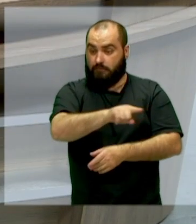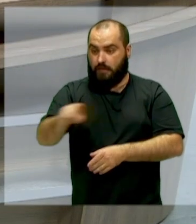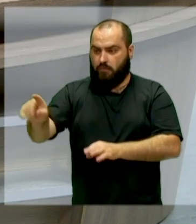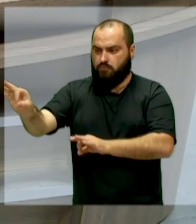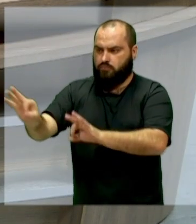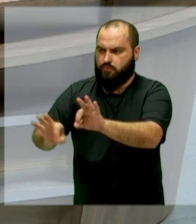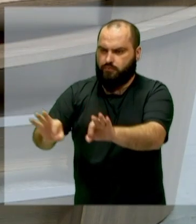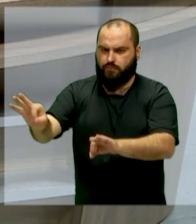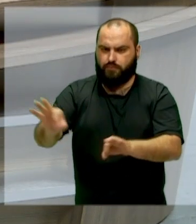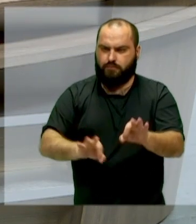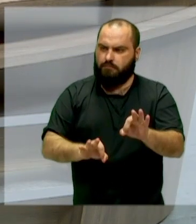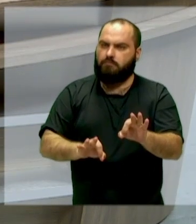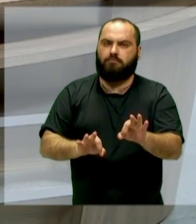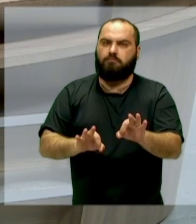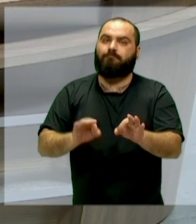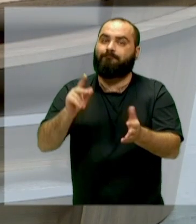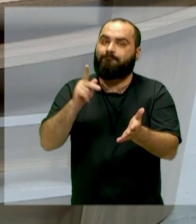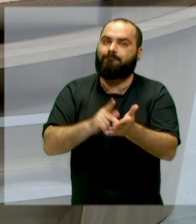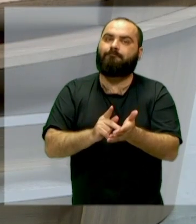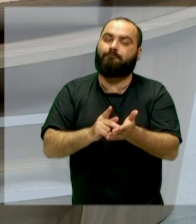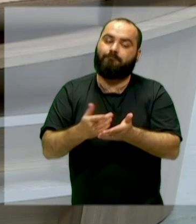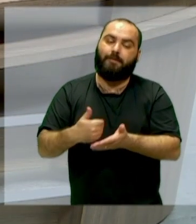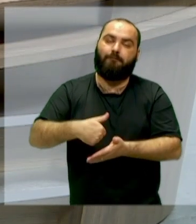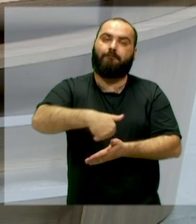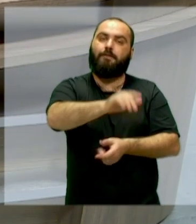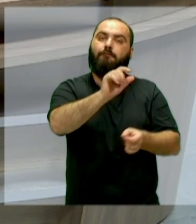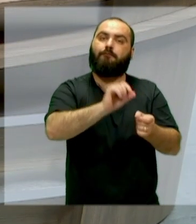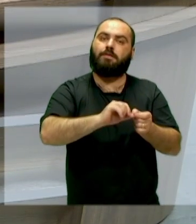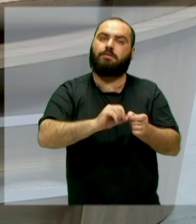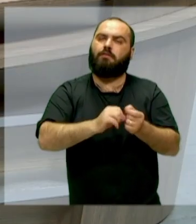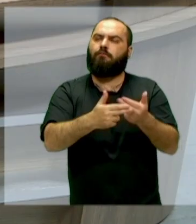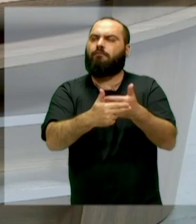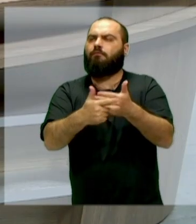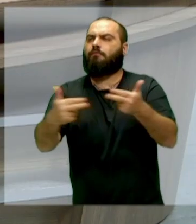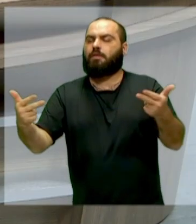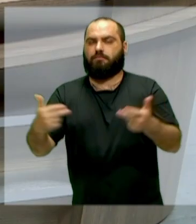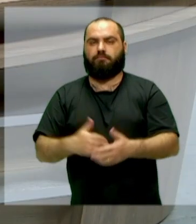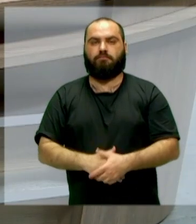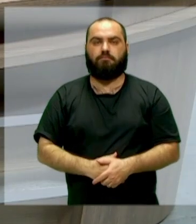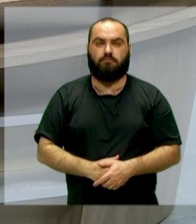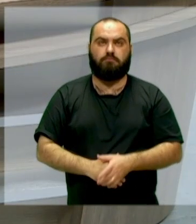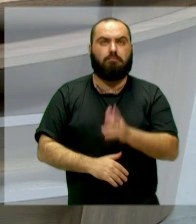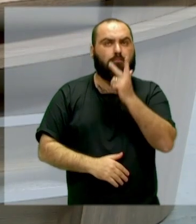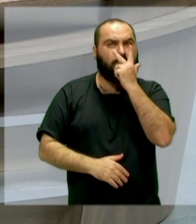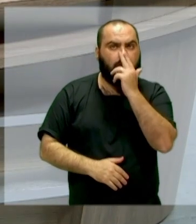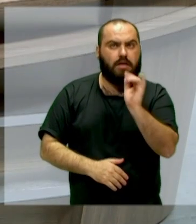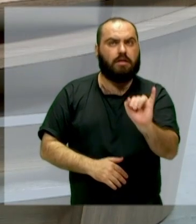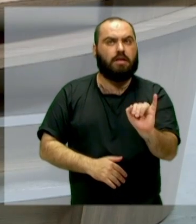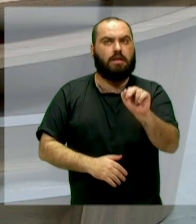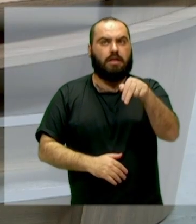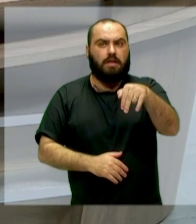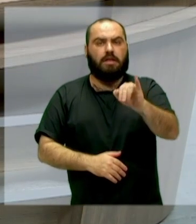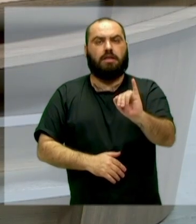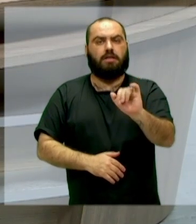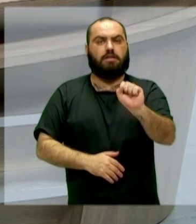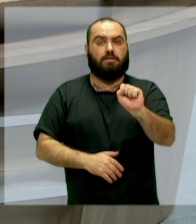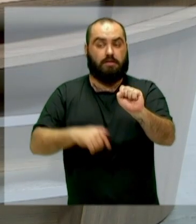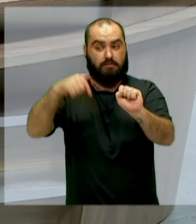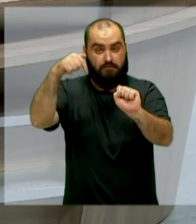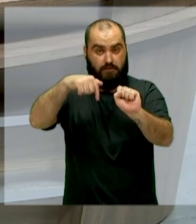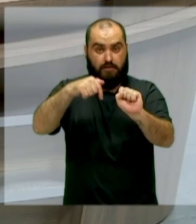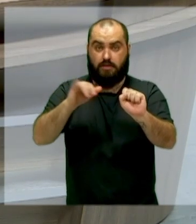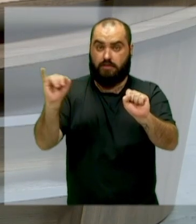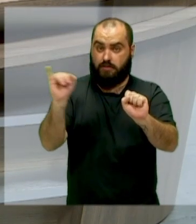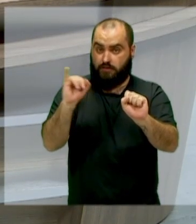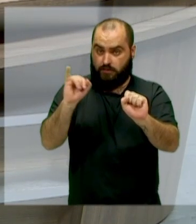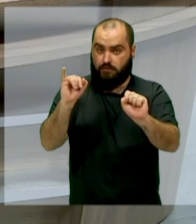planejaram muito e agora vão entregar várias ações dentro da semana se eu não me engano só o inis né que é o órgão ambiental através